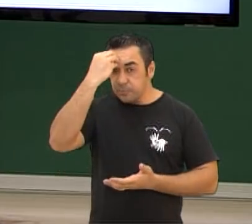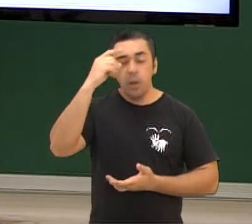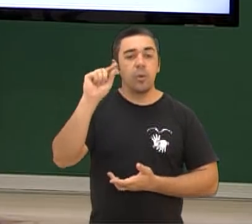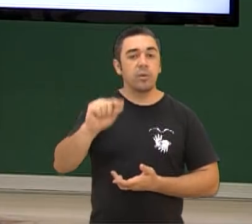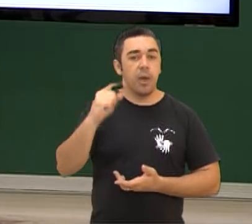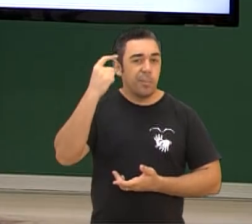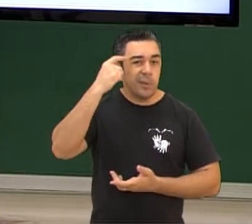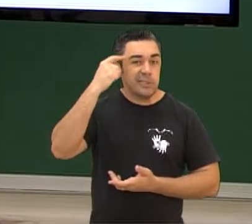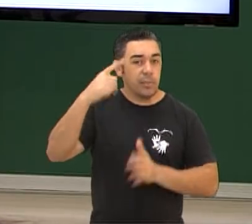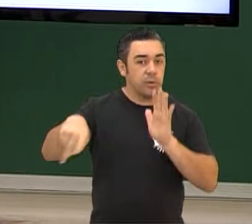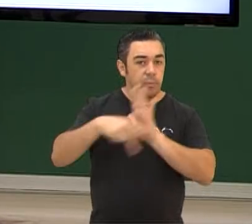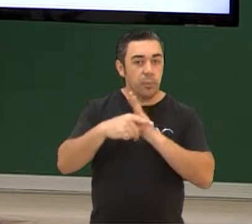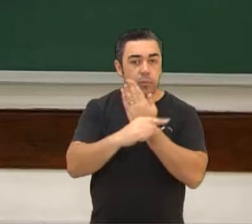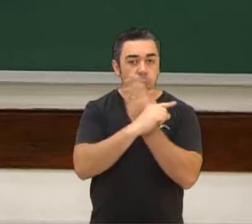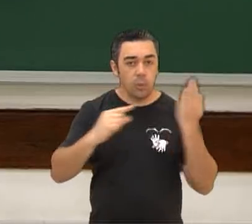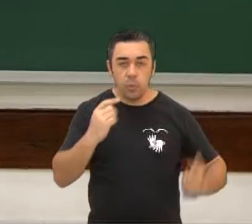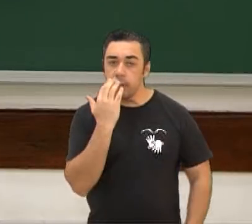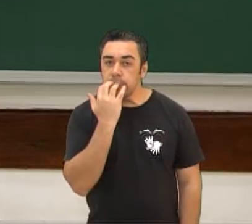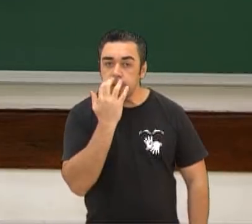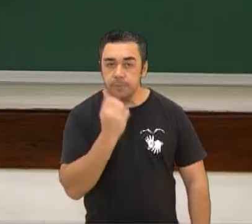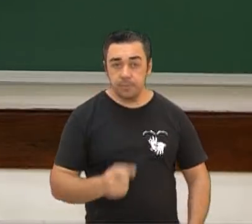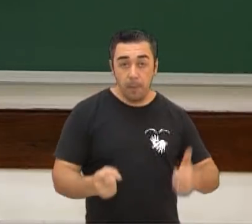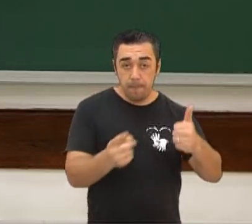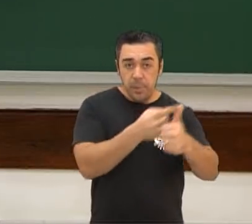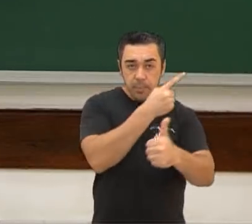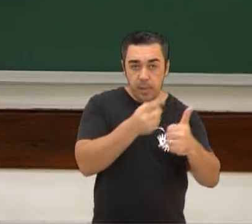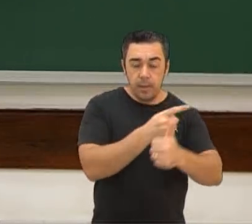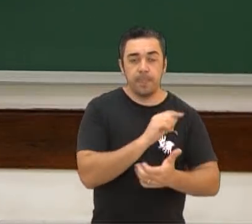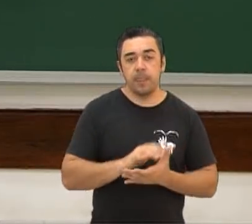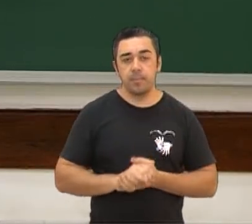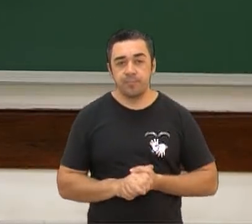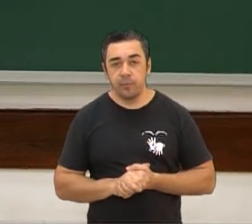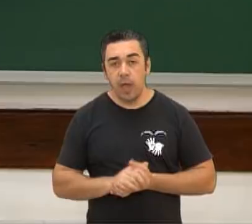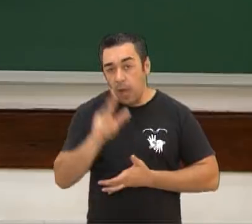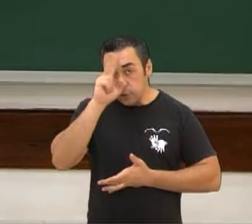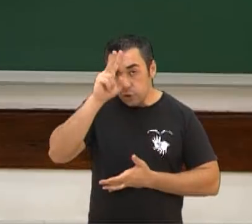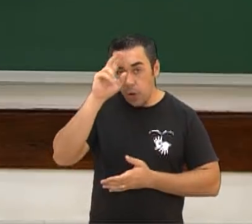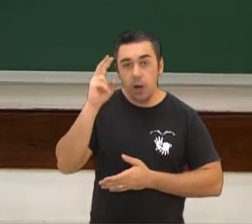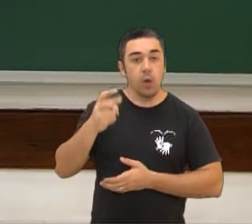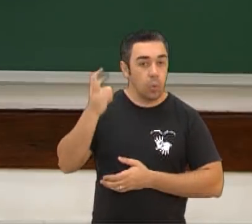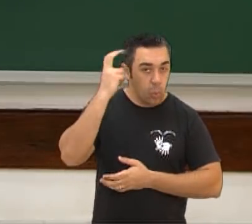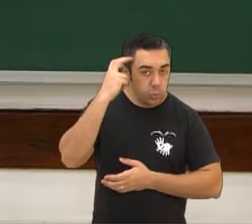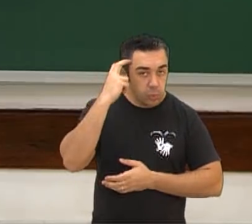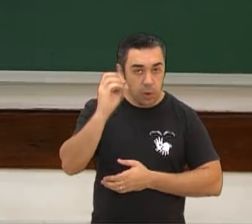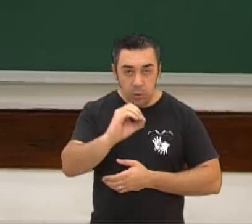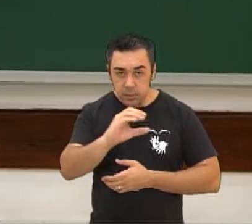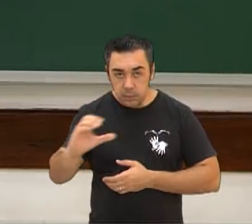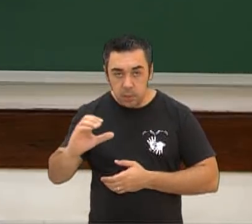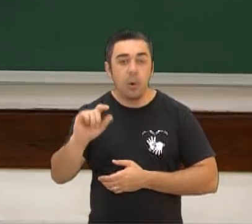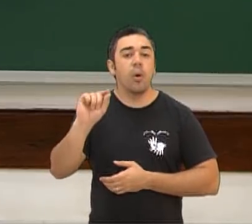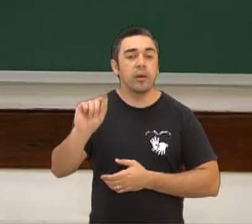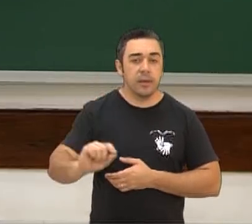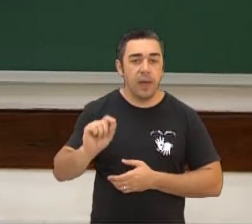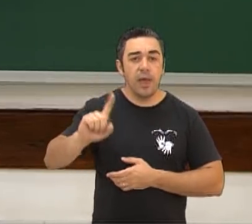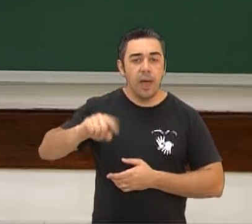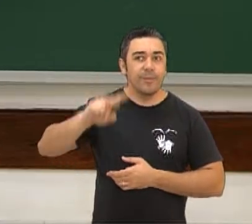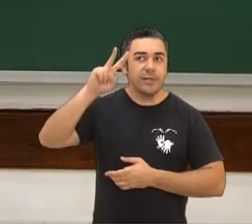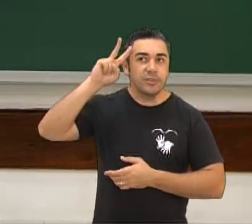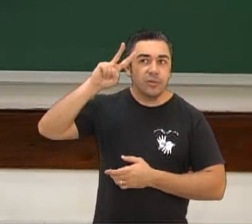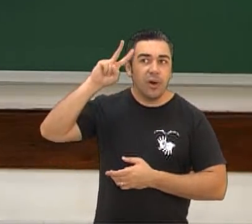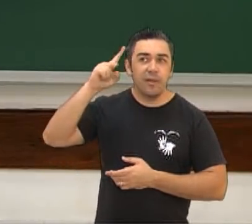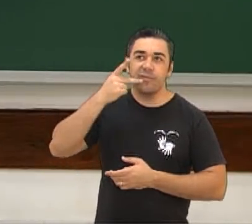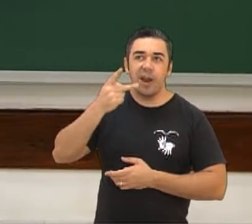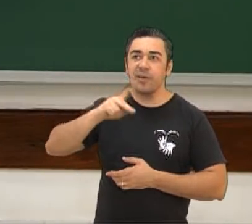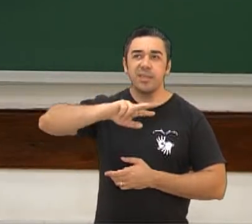Nietzsche? Primeira ideia, para o Nietzsche, toda a história da cultura ocidental, toda a história do pensamento é uma história que negou